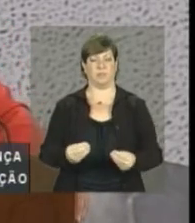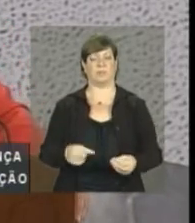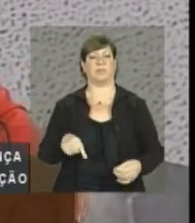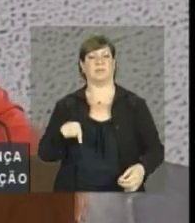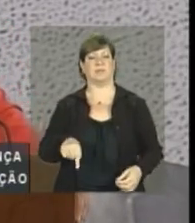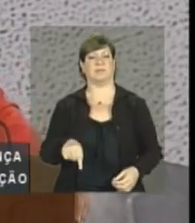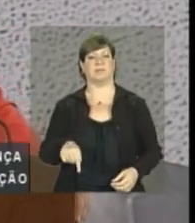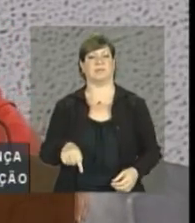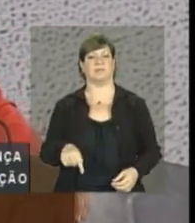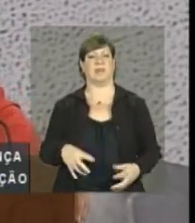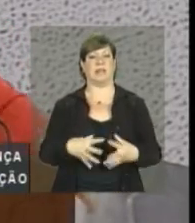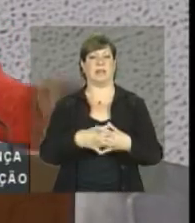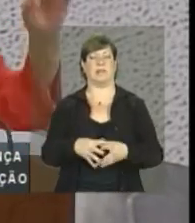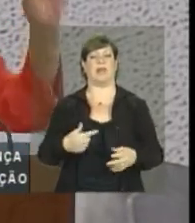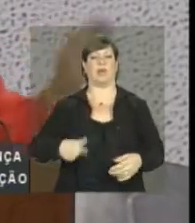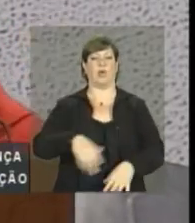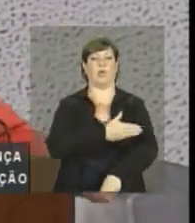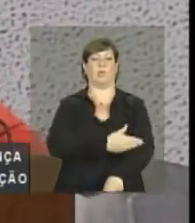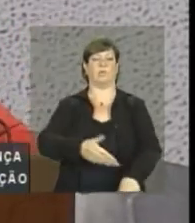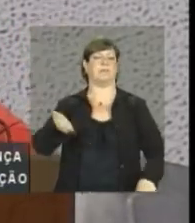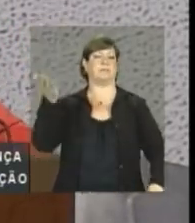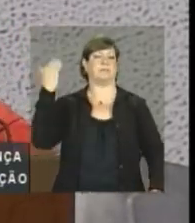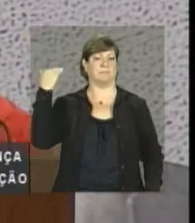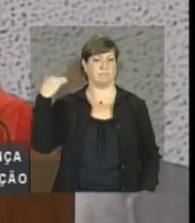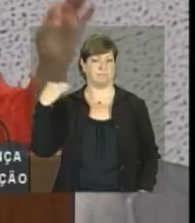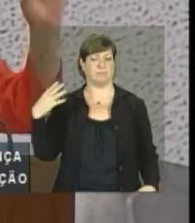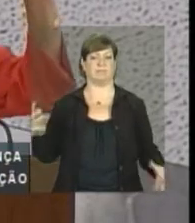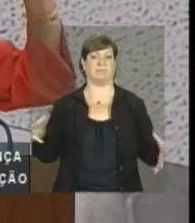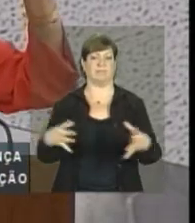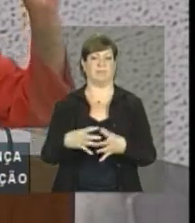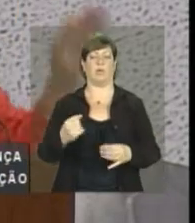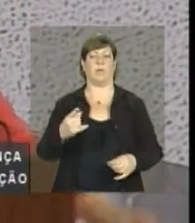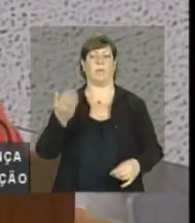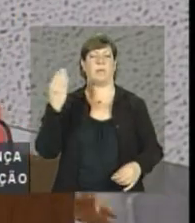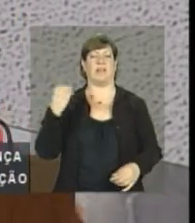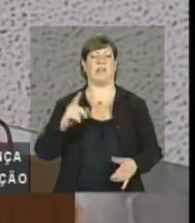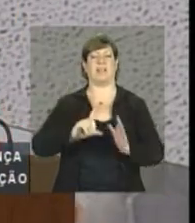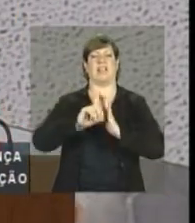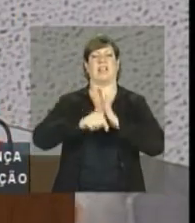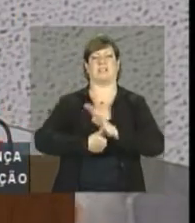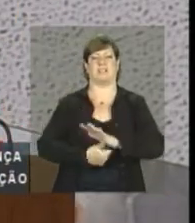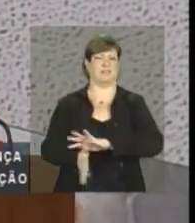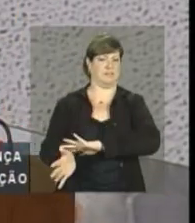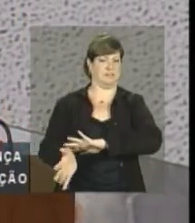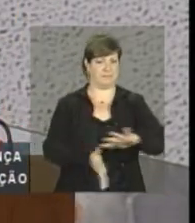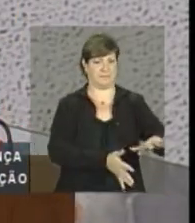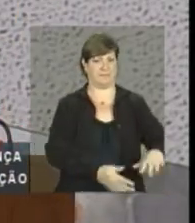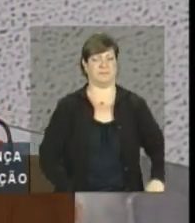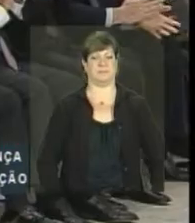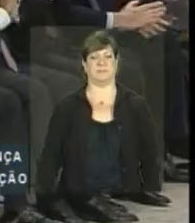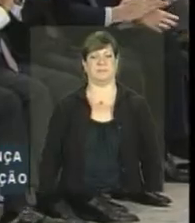atividades que nós herdamos do passado, um passado de atraso.